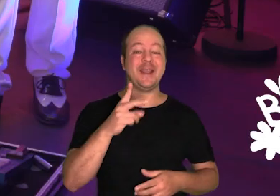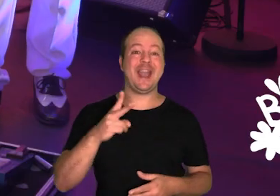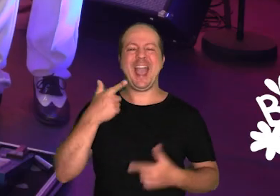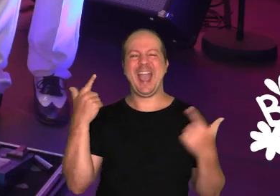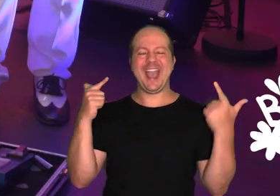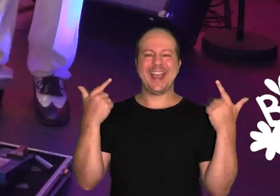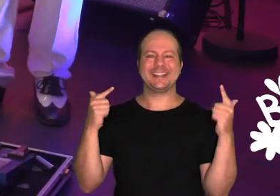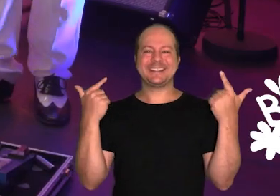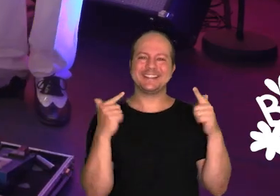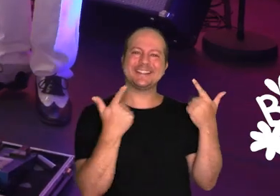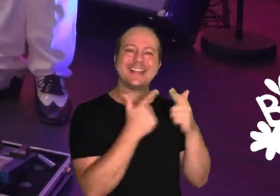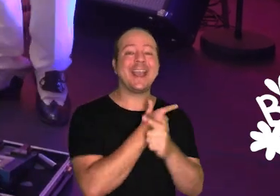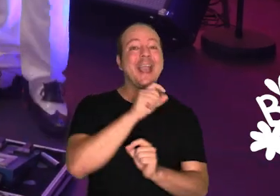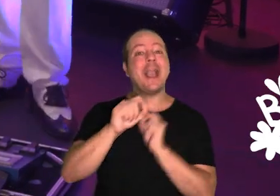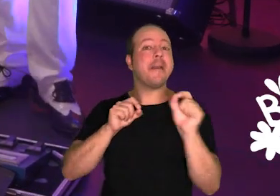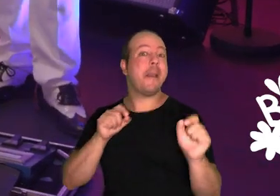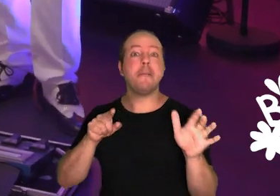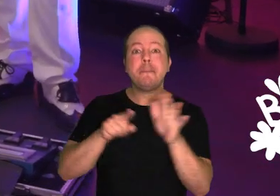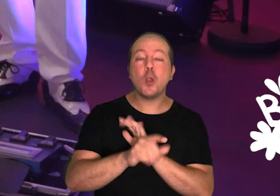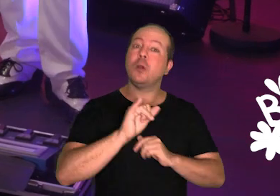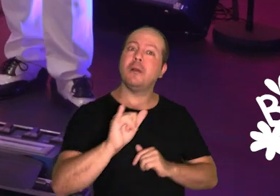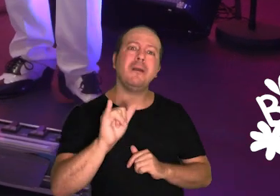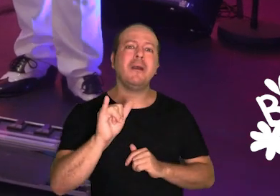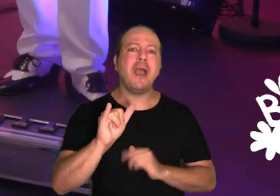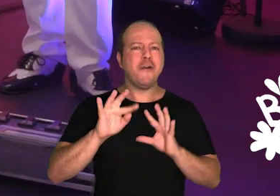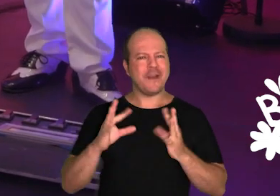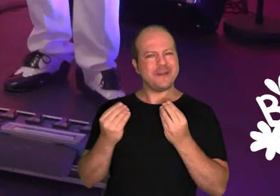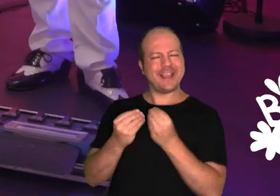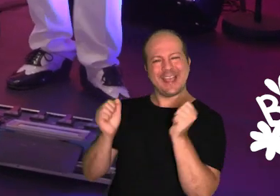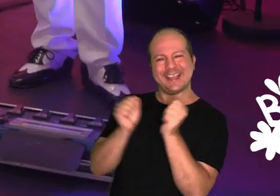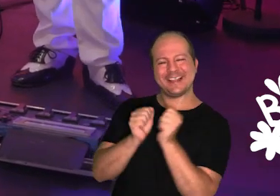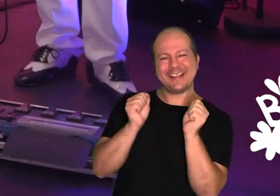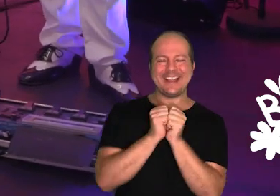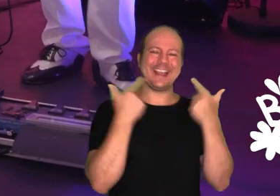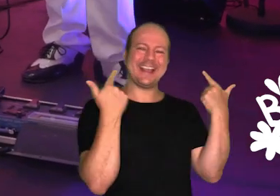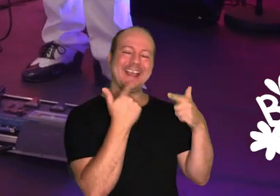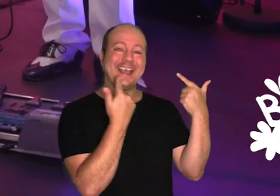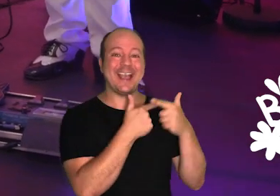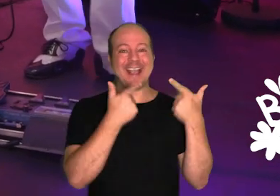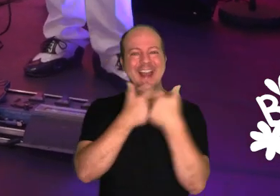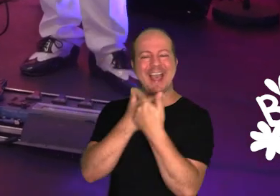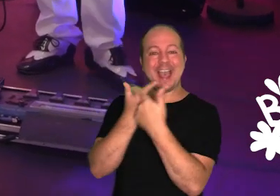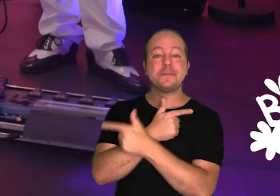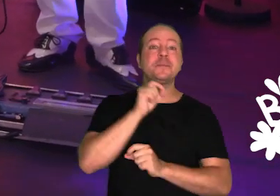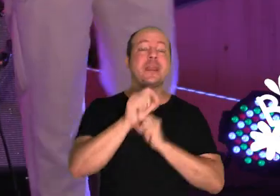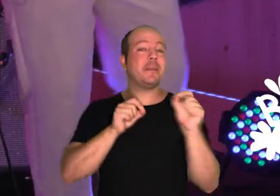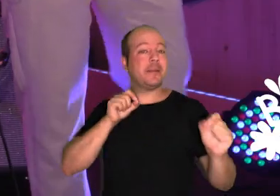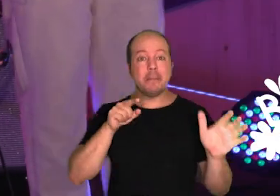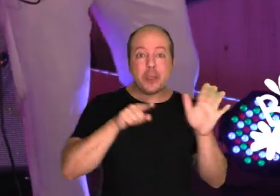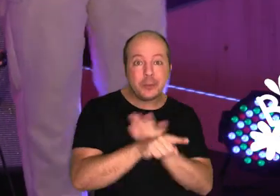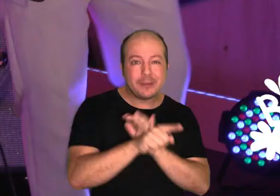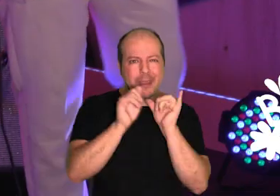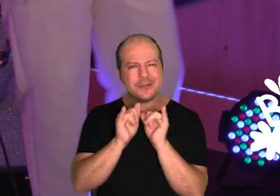Dois, três, gargalhar. Pra quem pergunta, eu digo: família que junto rejunta.